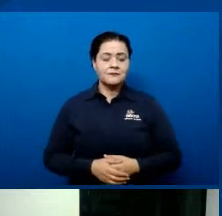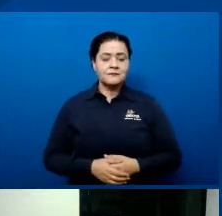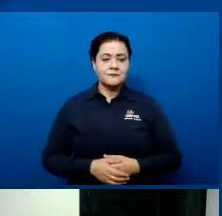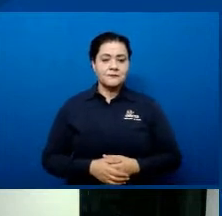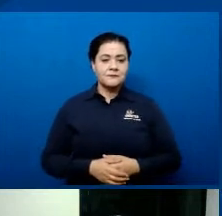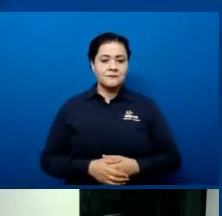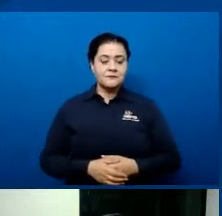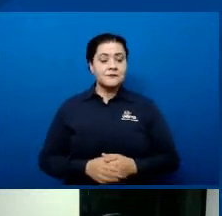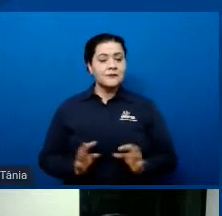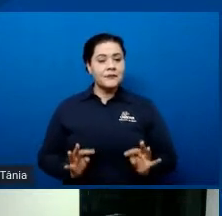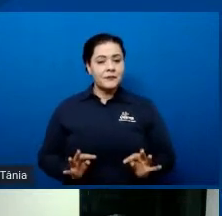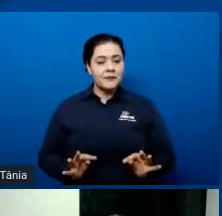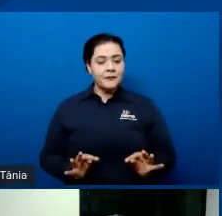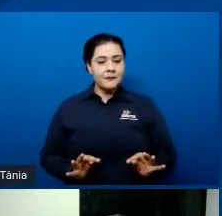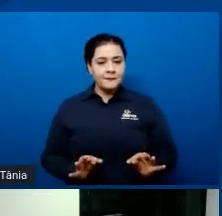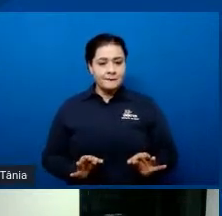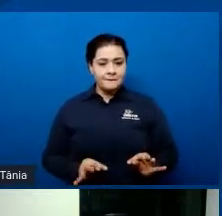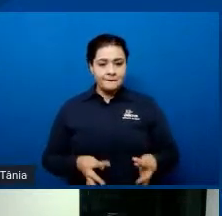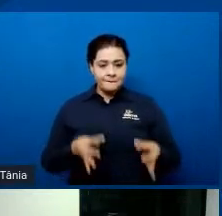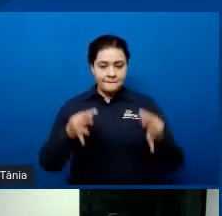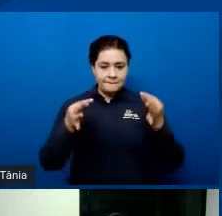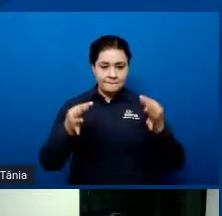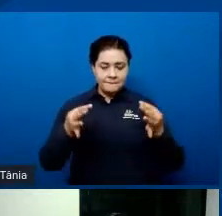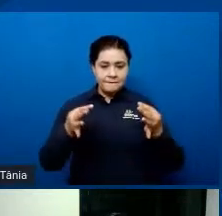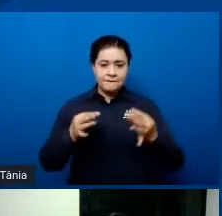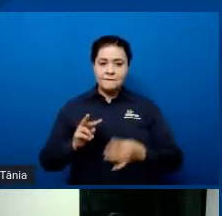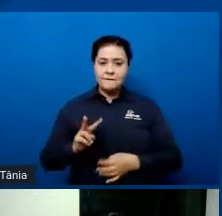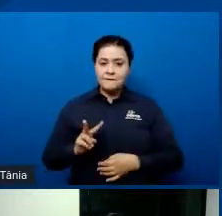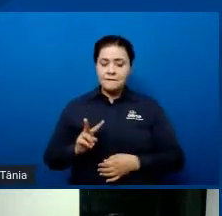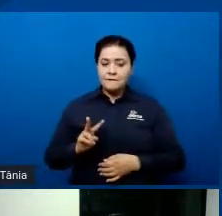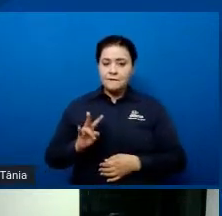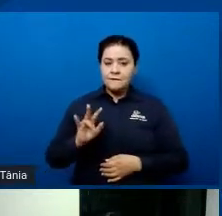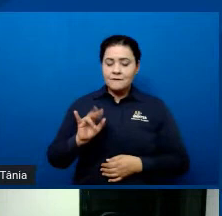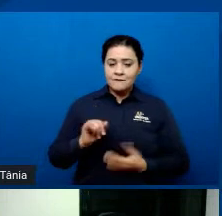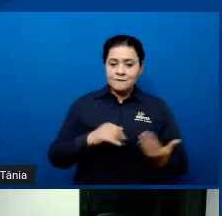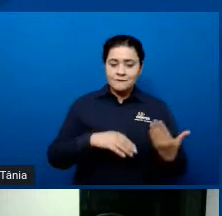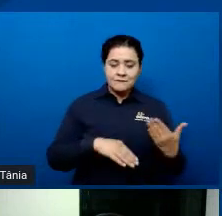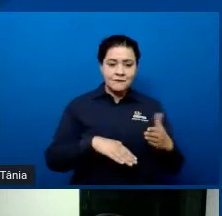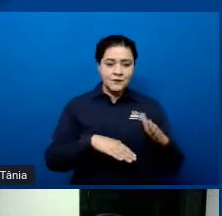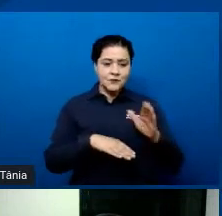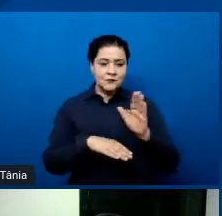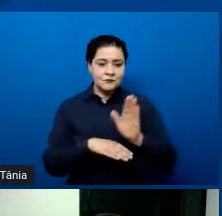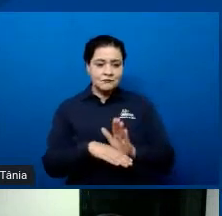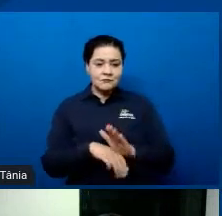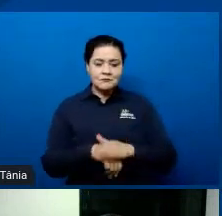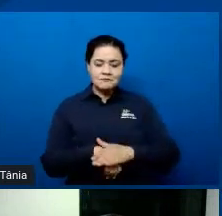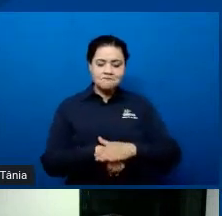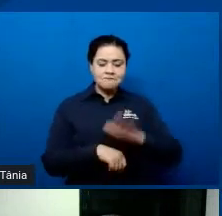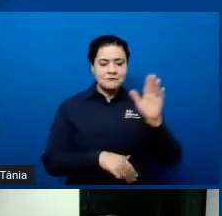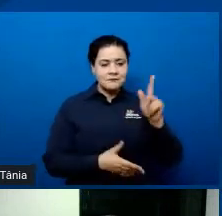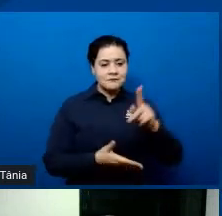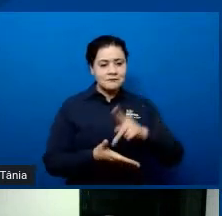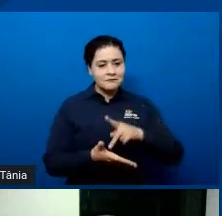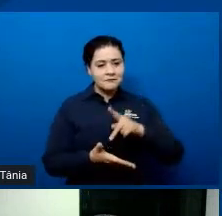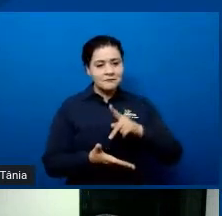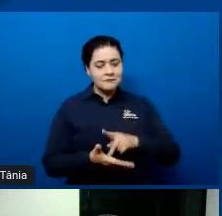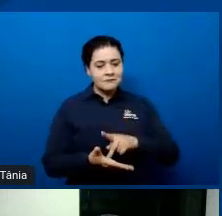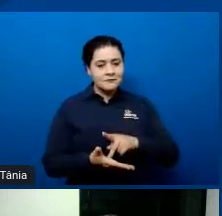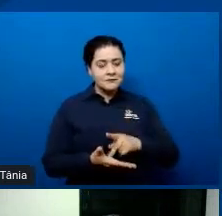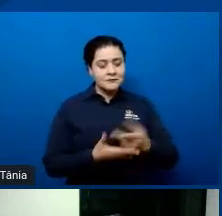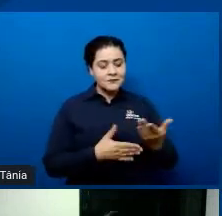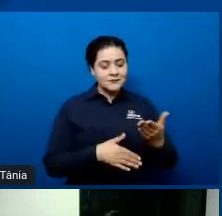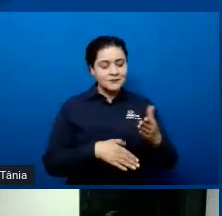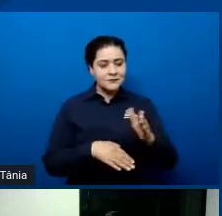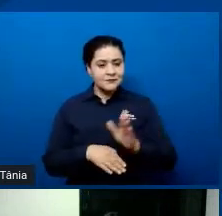A tecnologia, ela vai contribuir cada vez mais pro auxílio